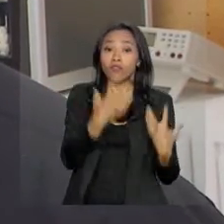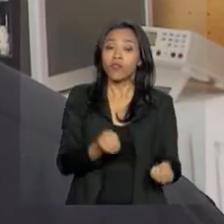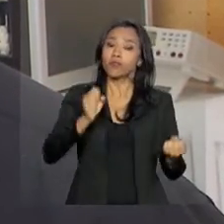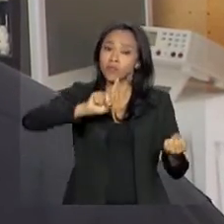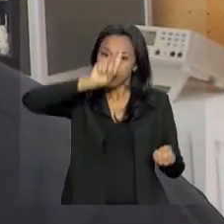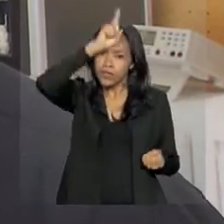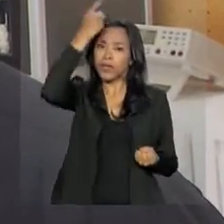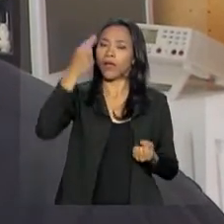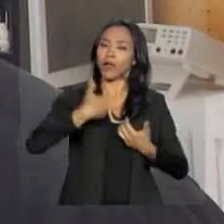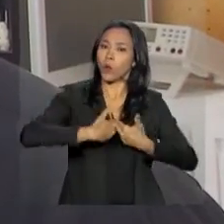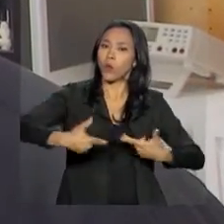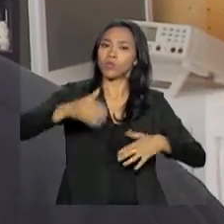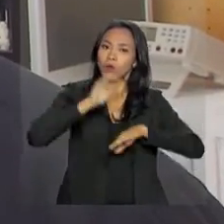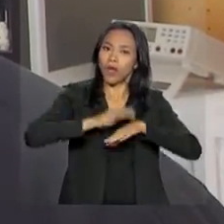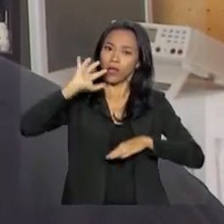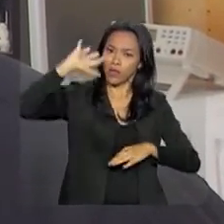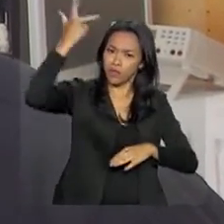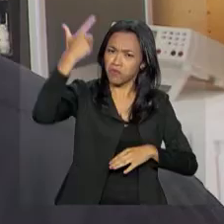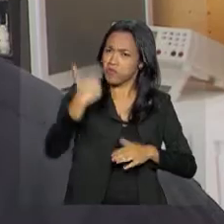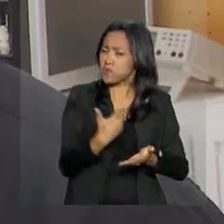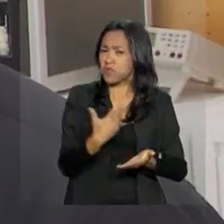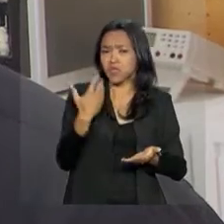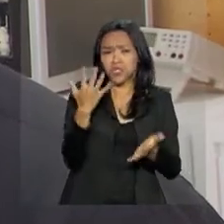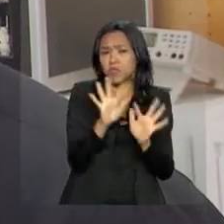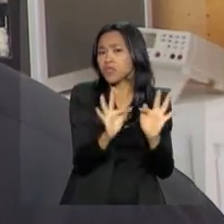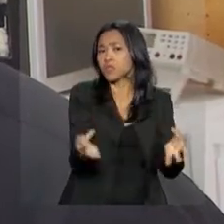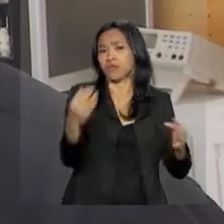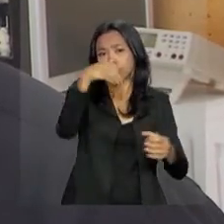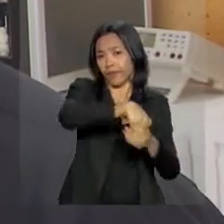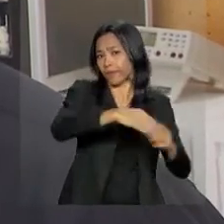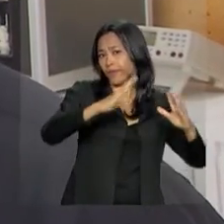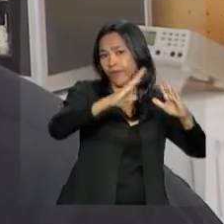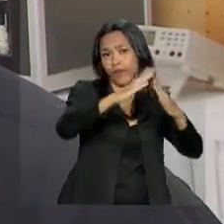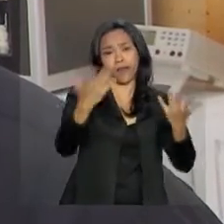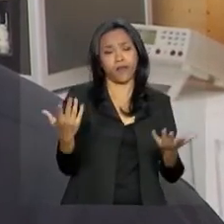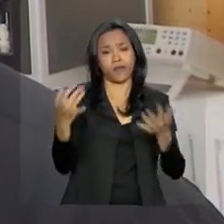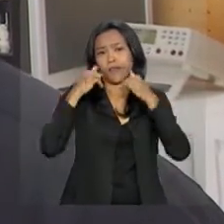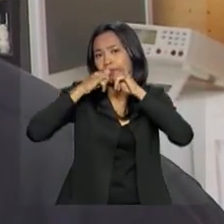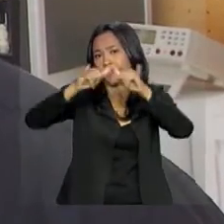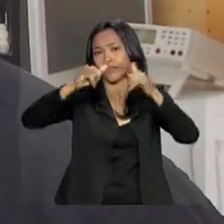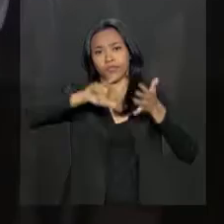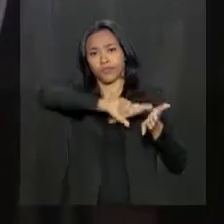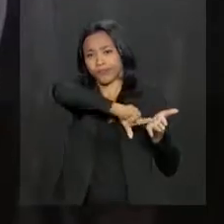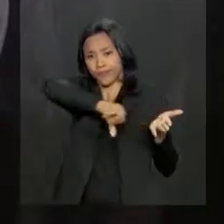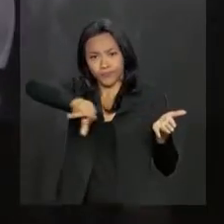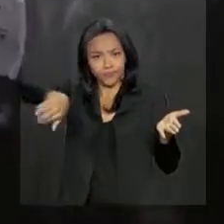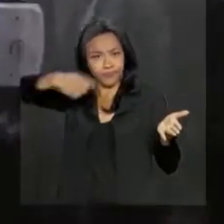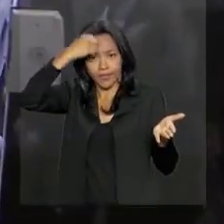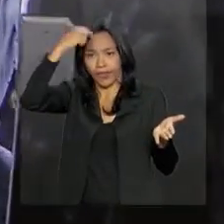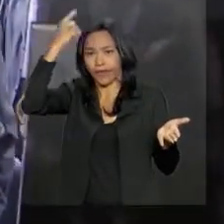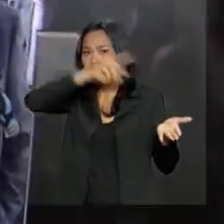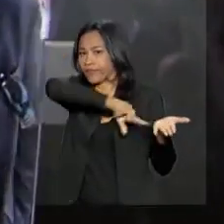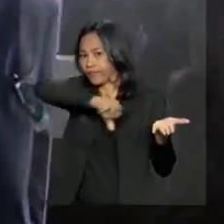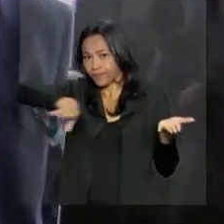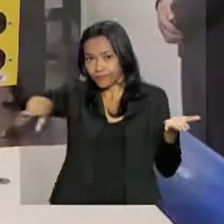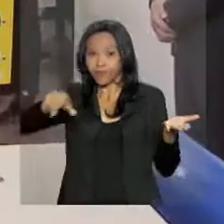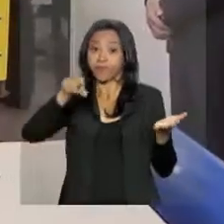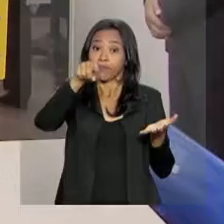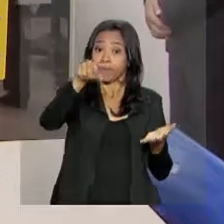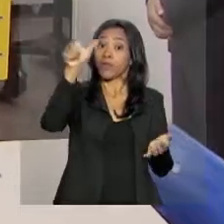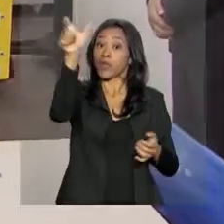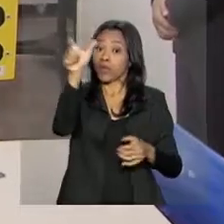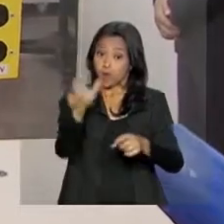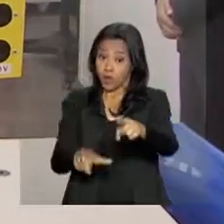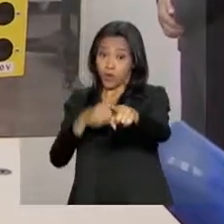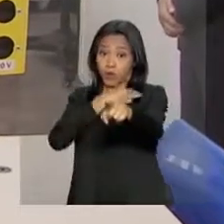desde economia doméstica a gestão de energia dentro do lar coisa nesse sentido o ministro gilberto kassab visitou